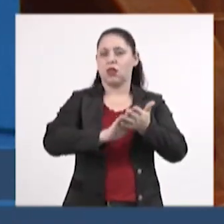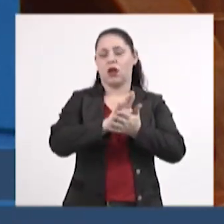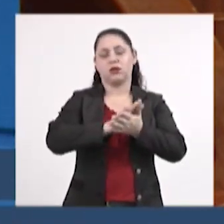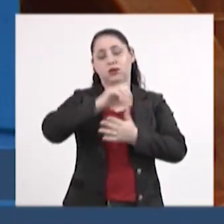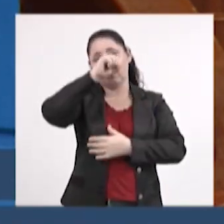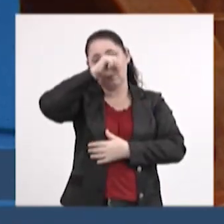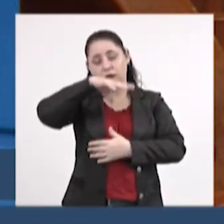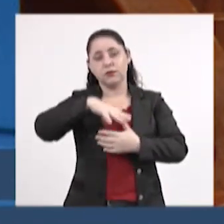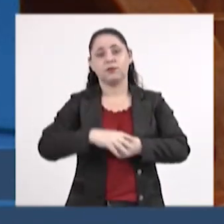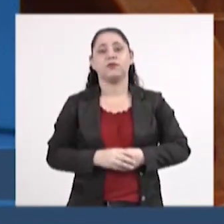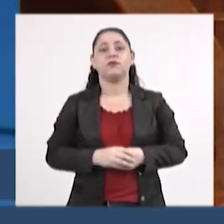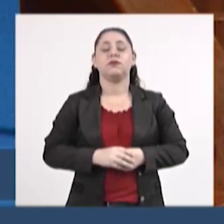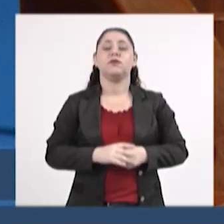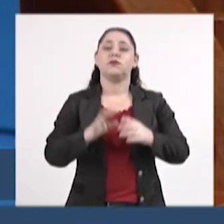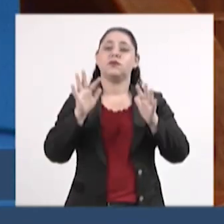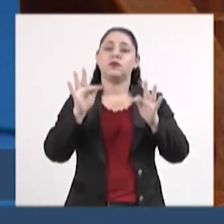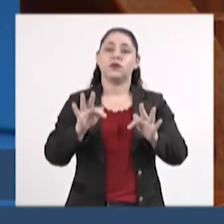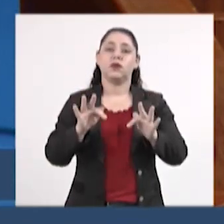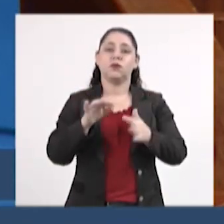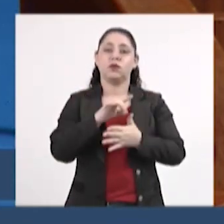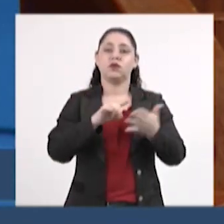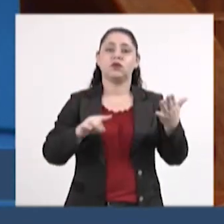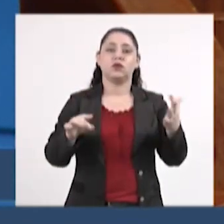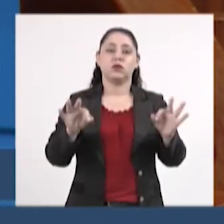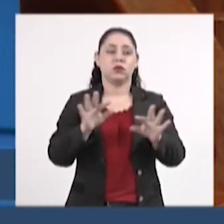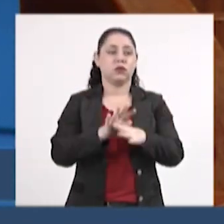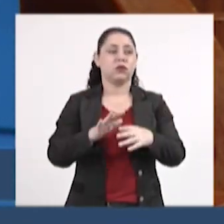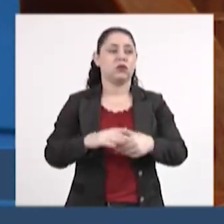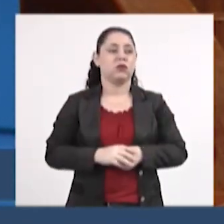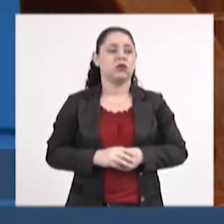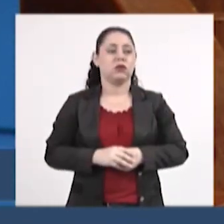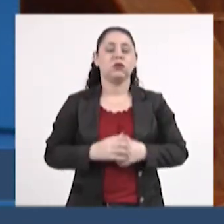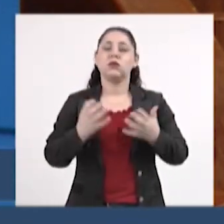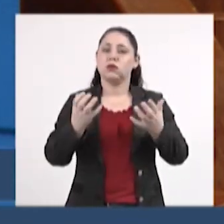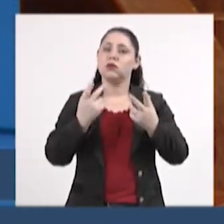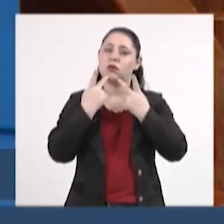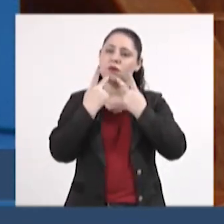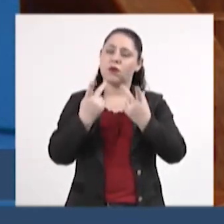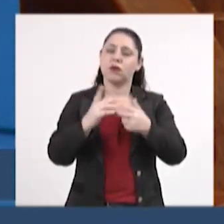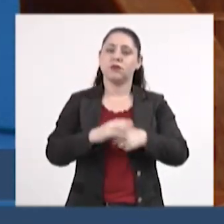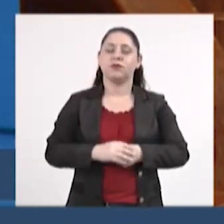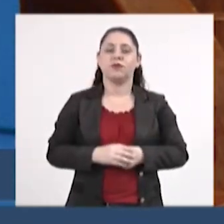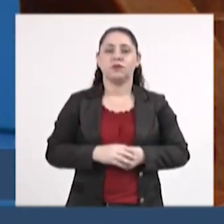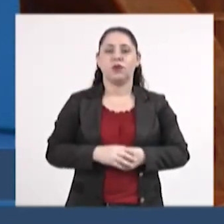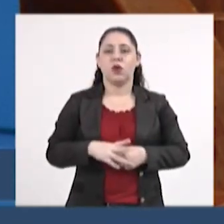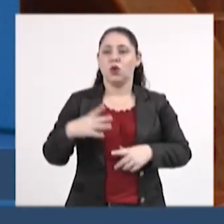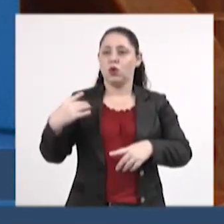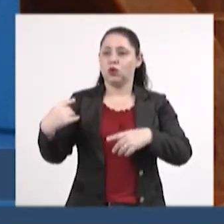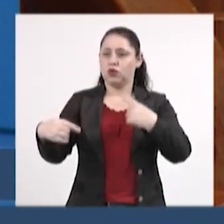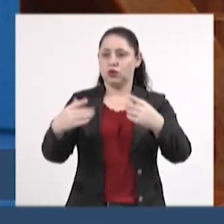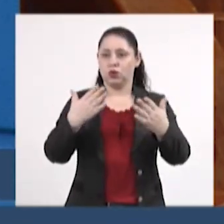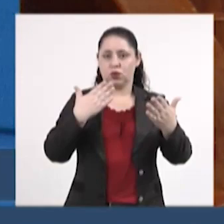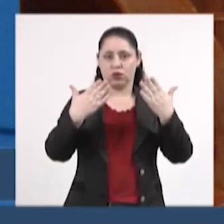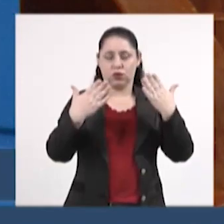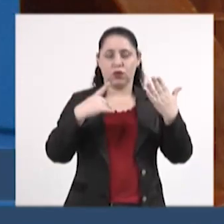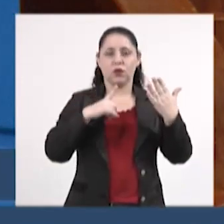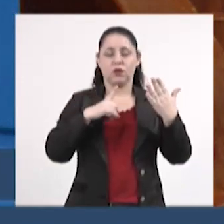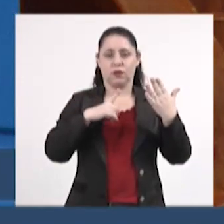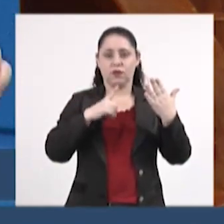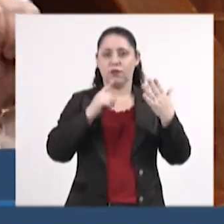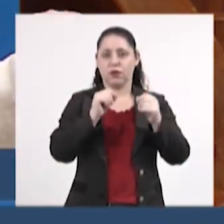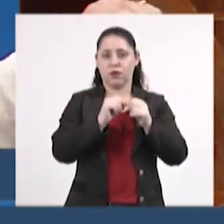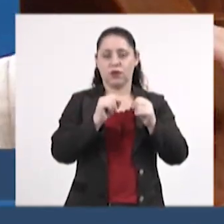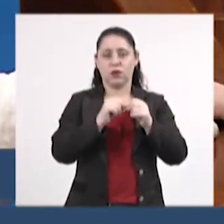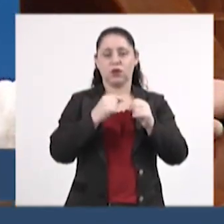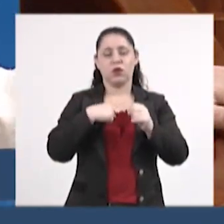E para encerrar de verdade, porque isso daqui é o discurso que encerrou, eu queria dizer que um dos debates que eu tenho feito, e eu estou conversando